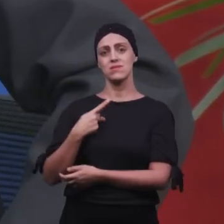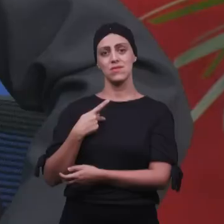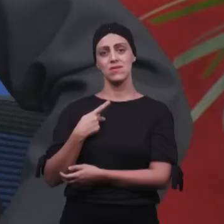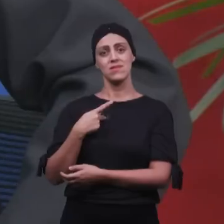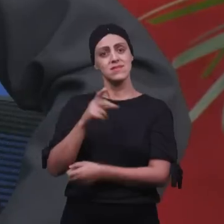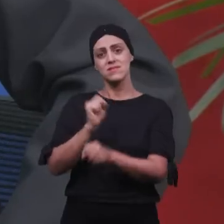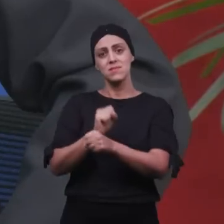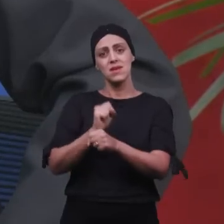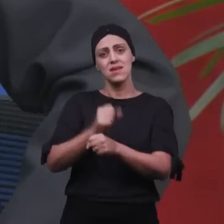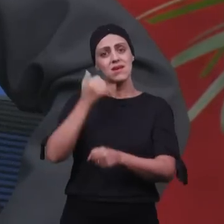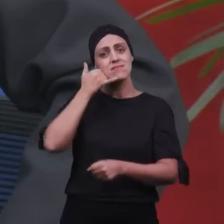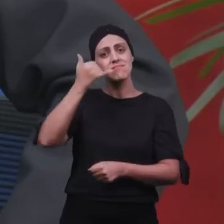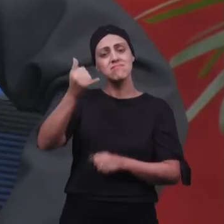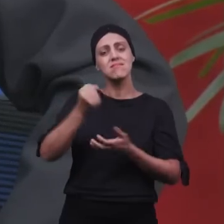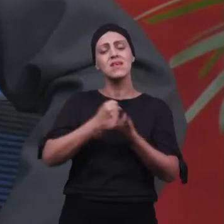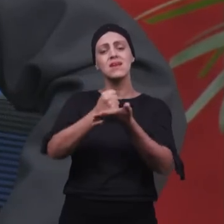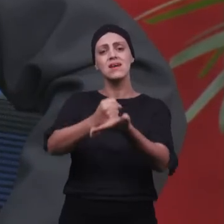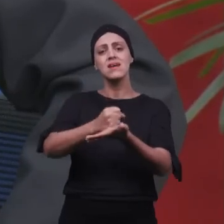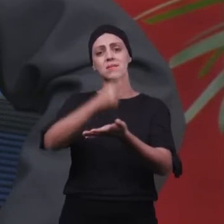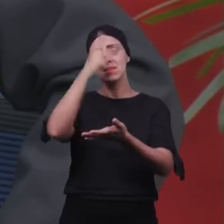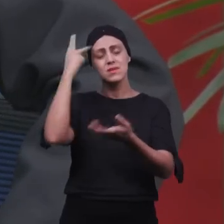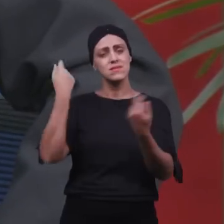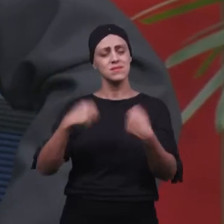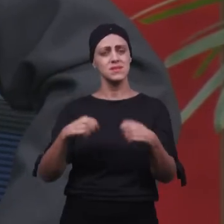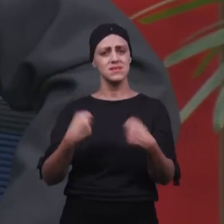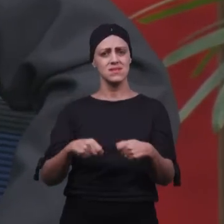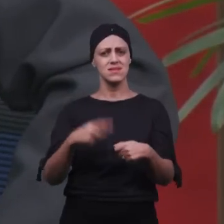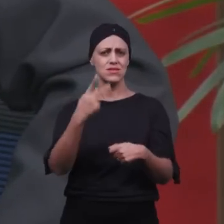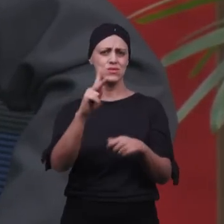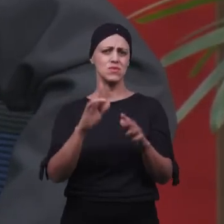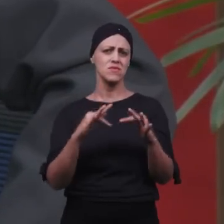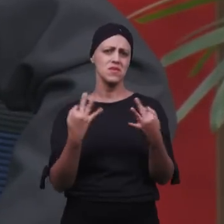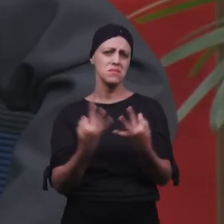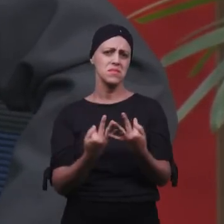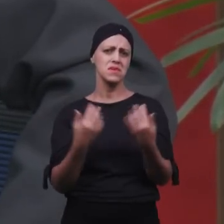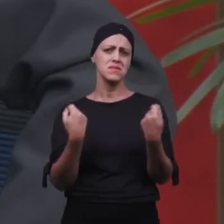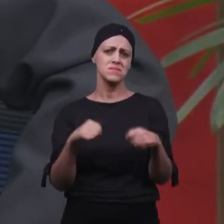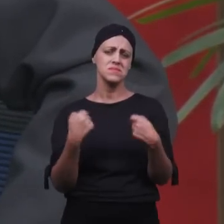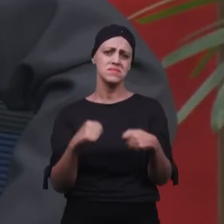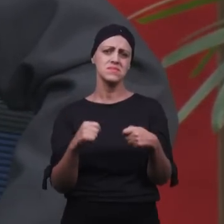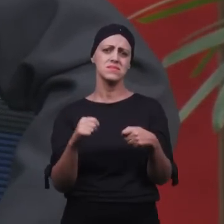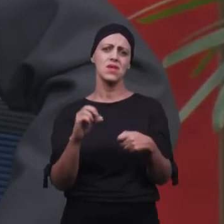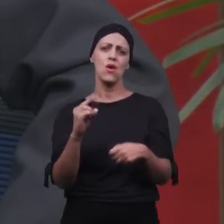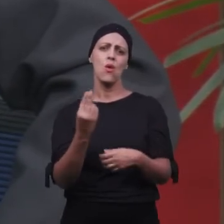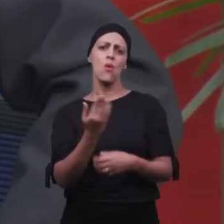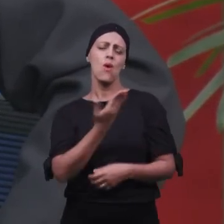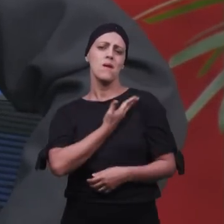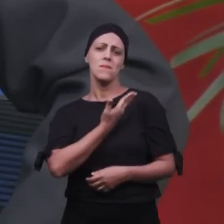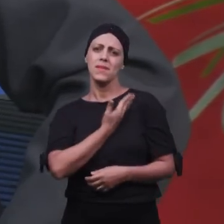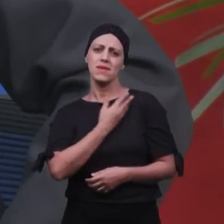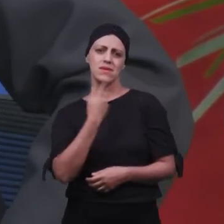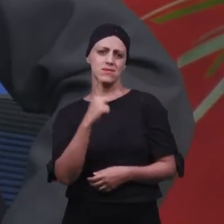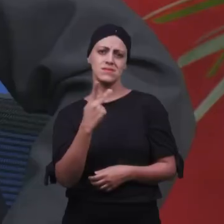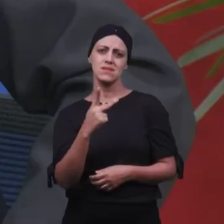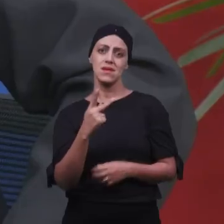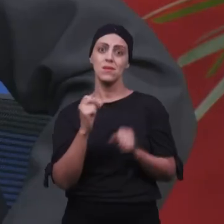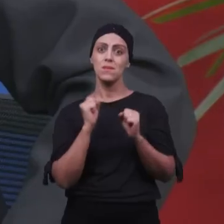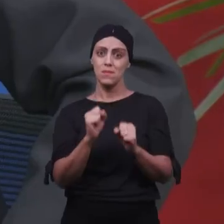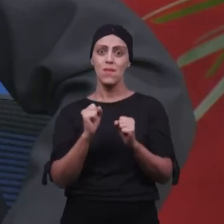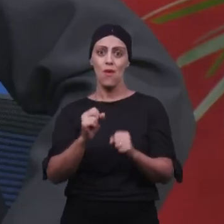necessitado. Se você tem algum necessitado na família, algum amigo, pode repassar o número